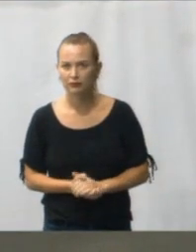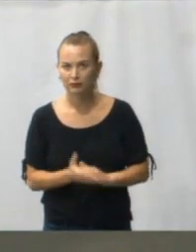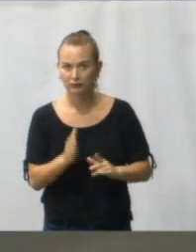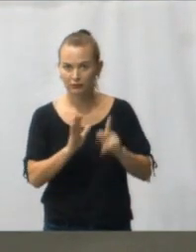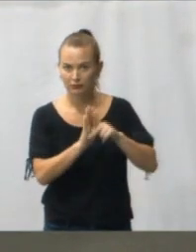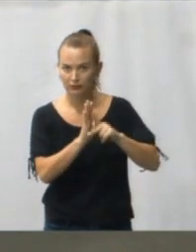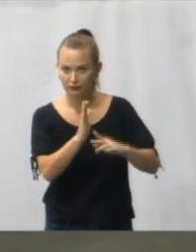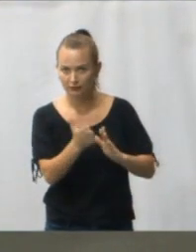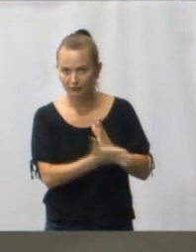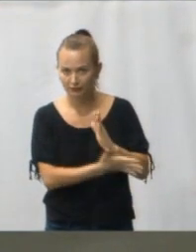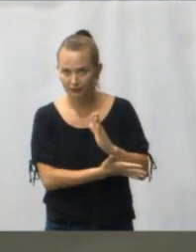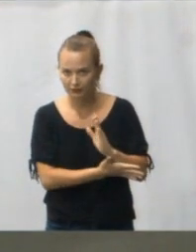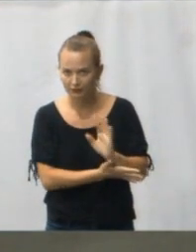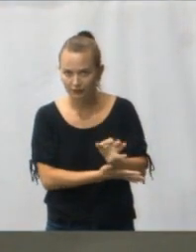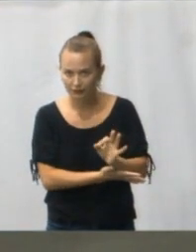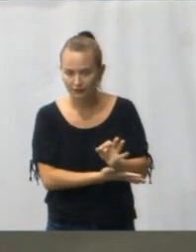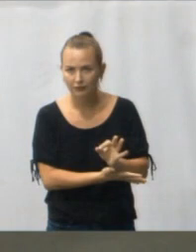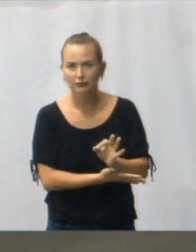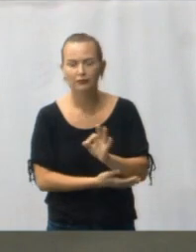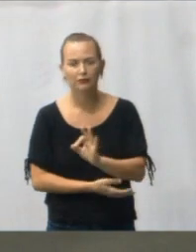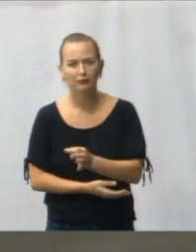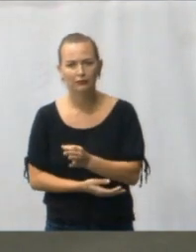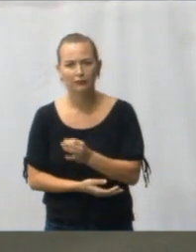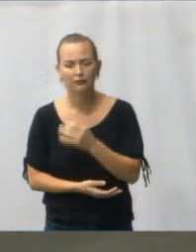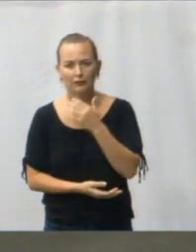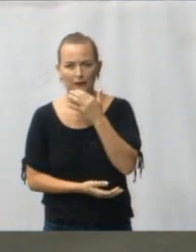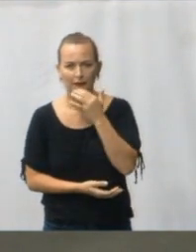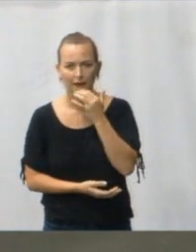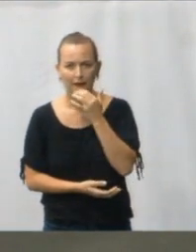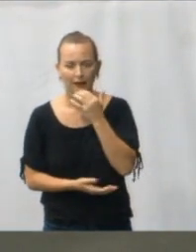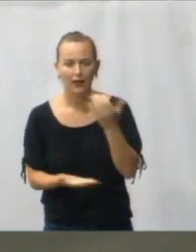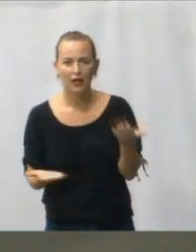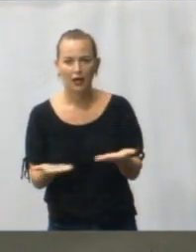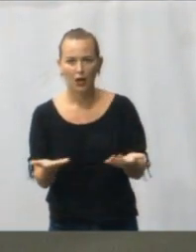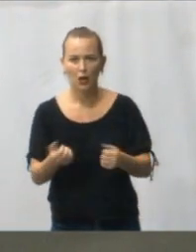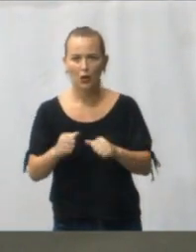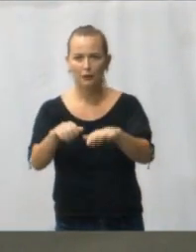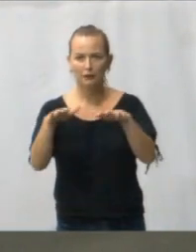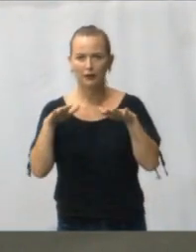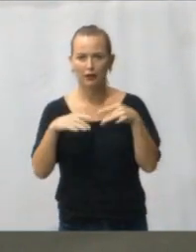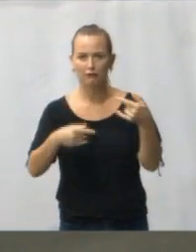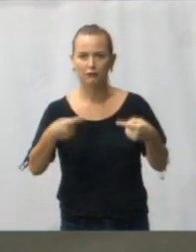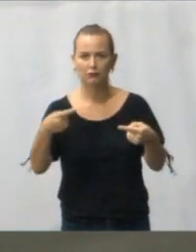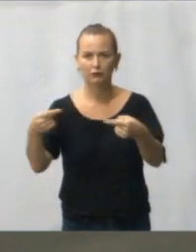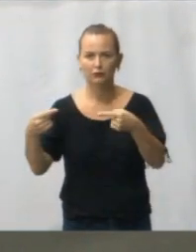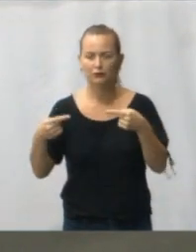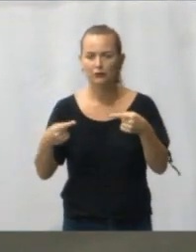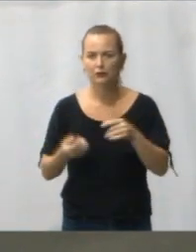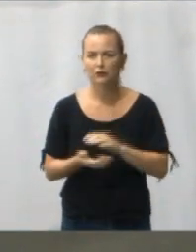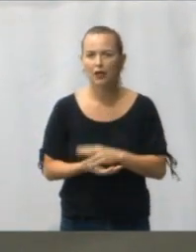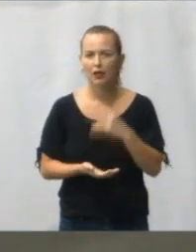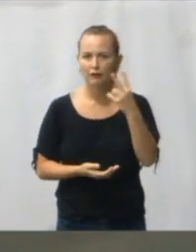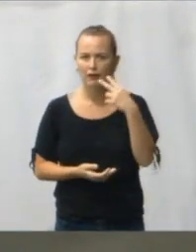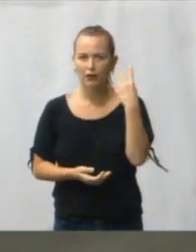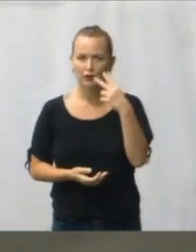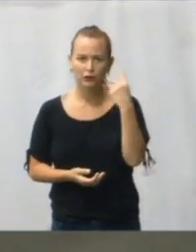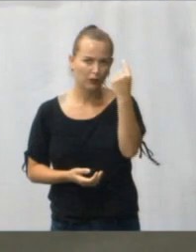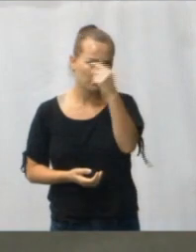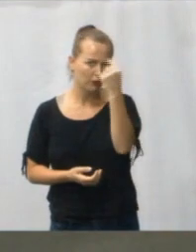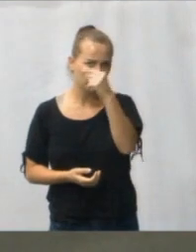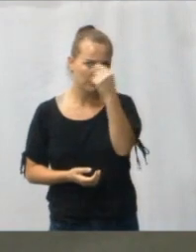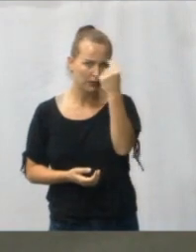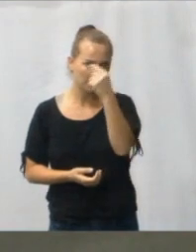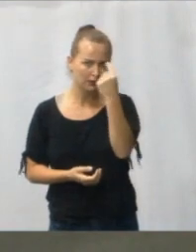Não, passou pelas comissões e agora vai passar pelo plenário. Vereador Luiz Emanuel, muda o seu voto para abstenção, por gentileza.